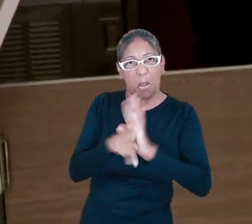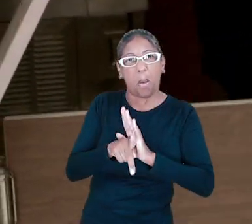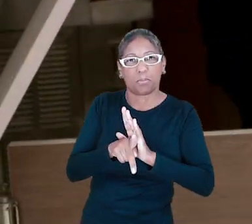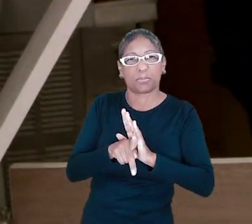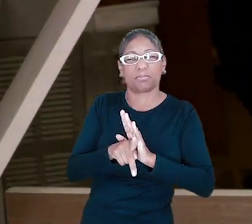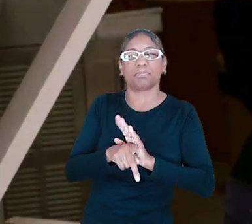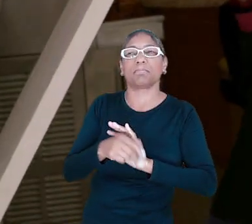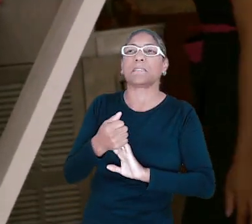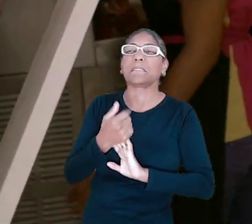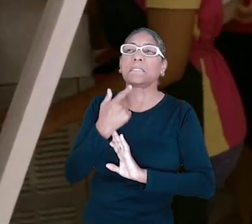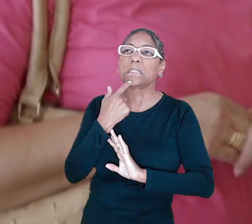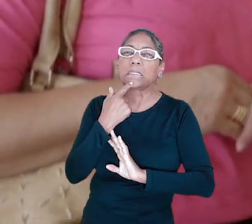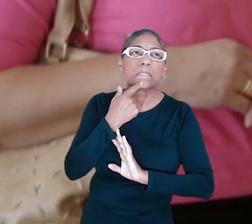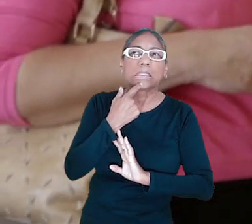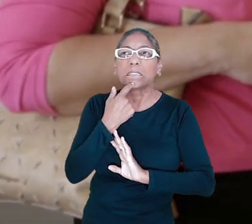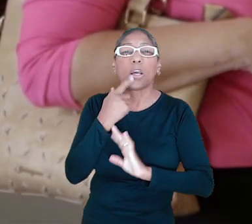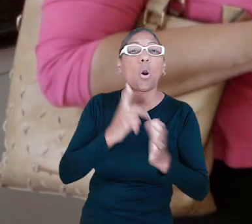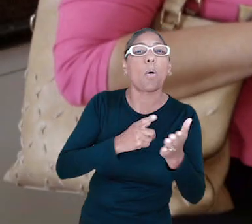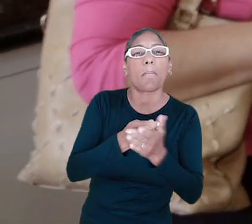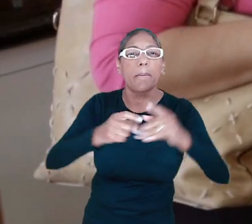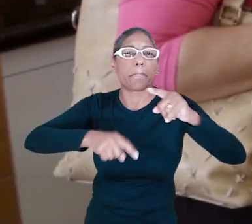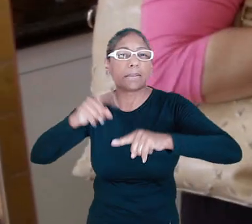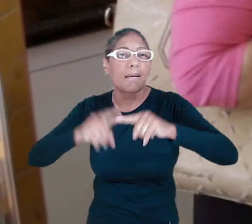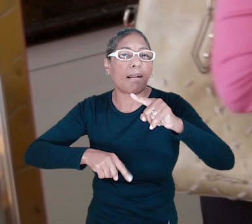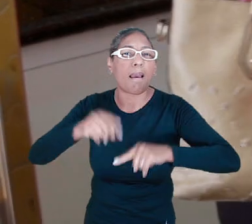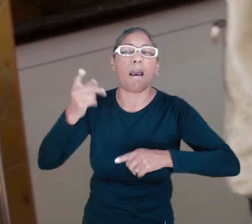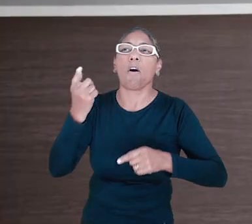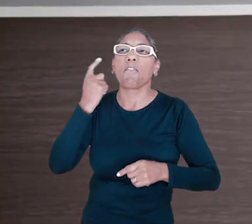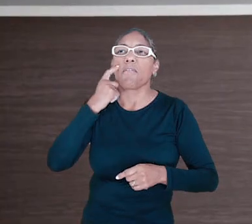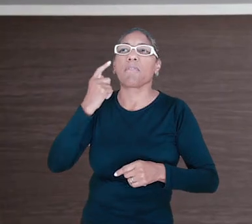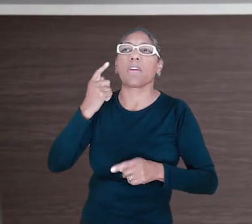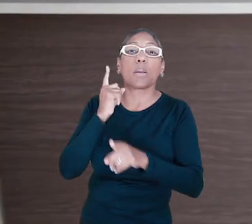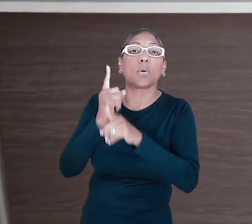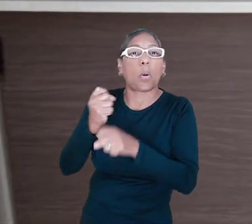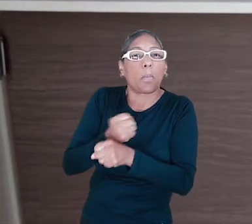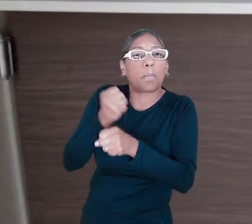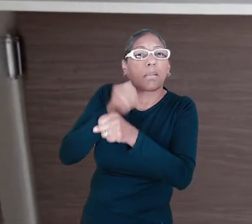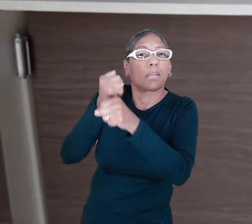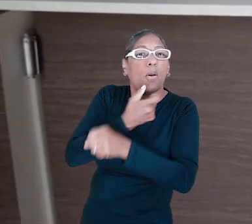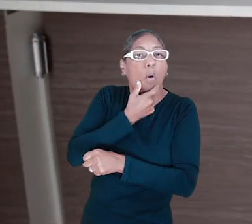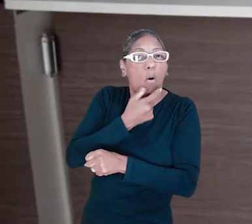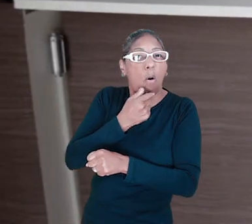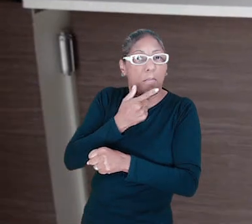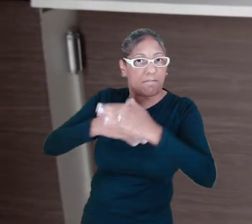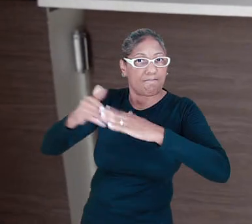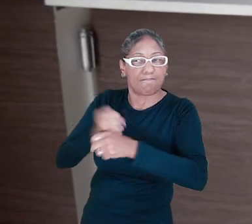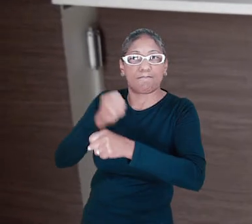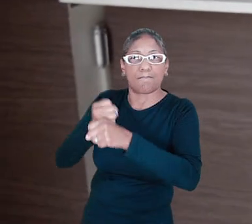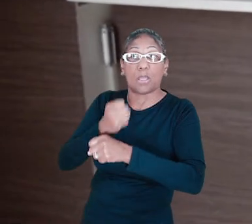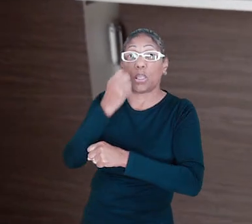bem. E fomos atrás então de comprar os materiais, identificar um pedreiro que atendesse todas as nossas